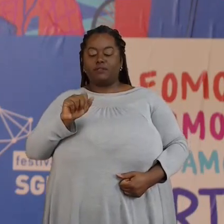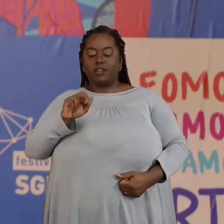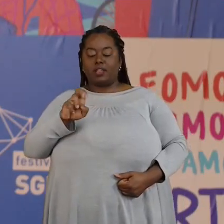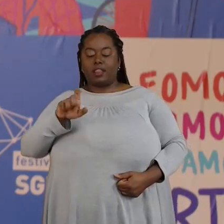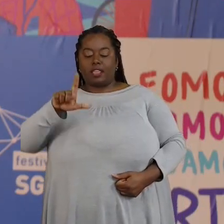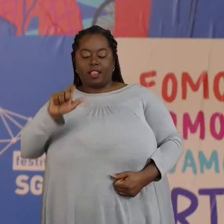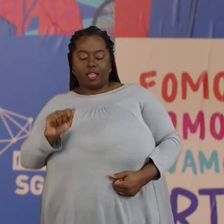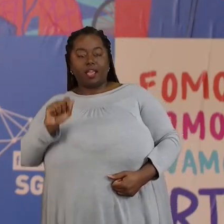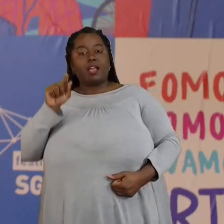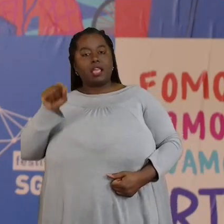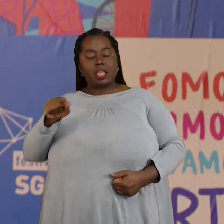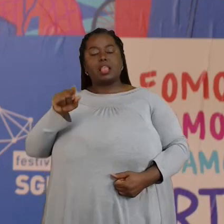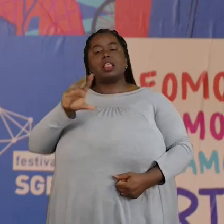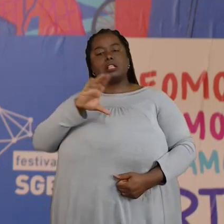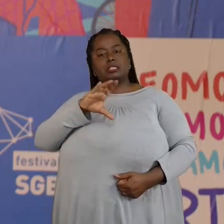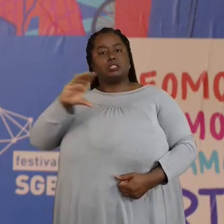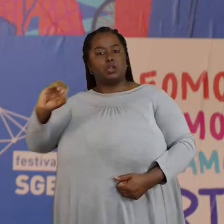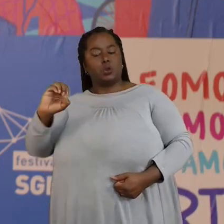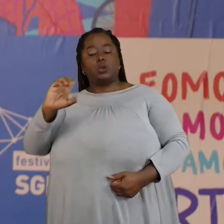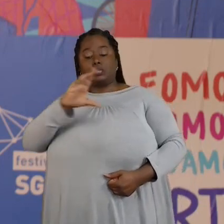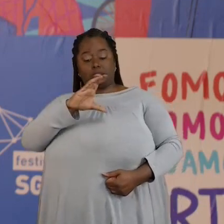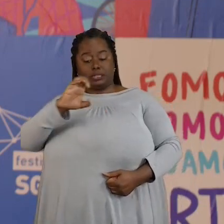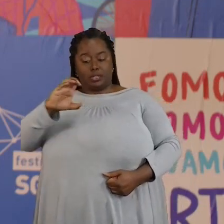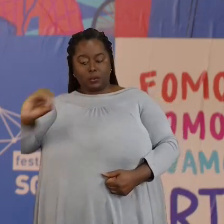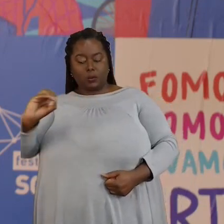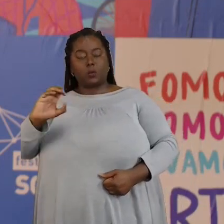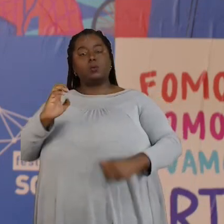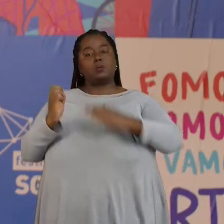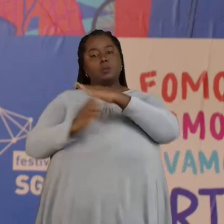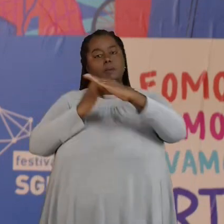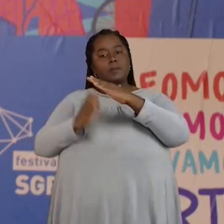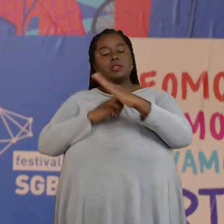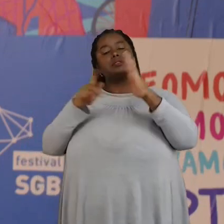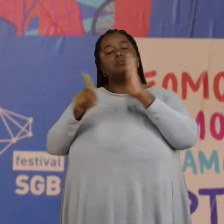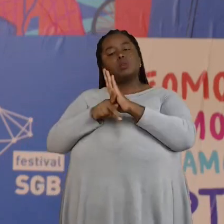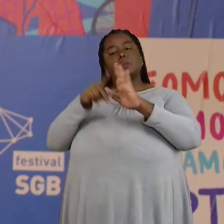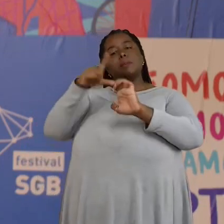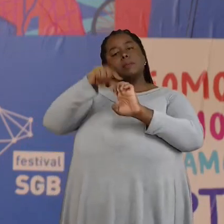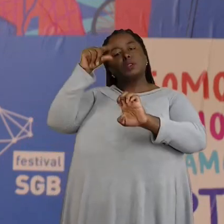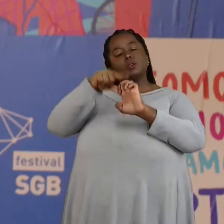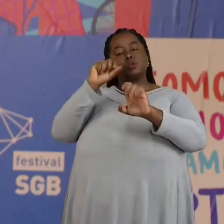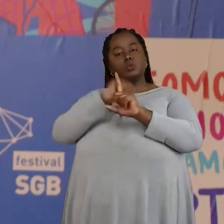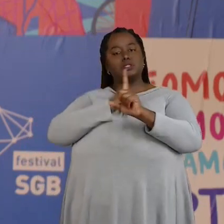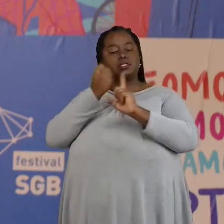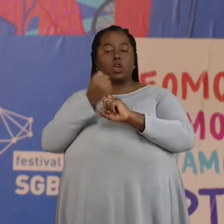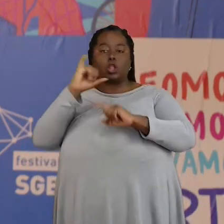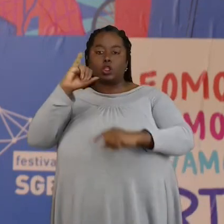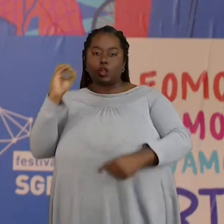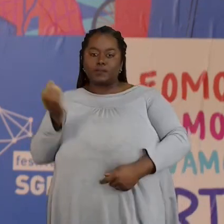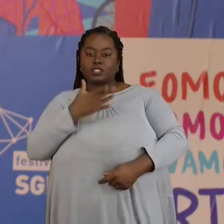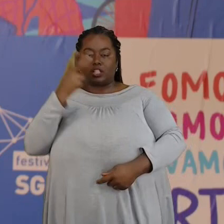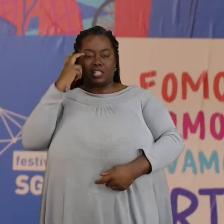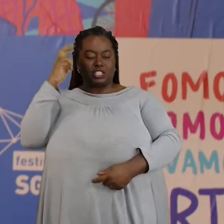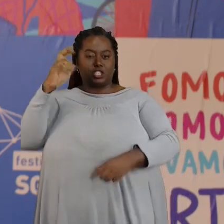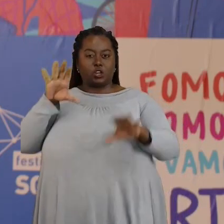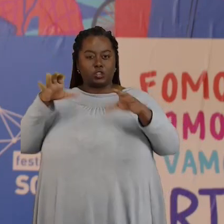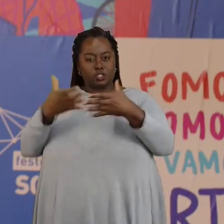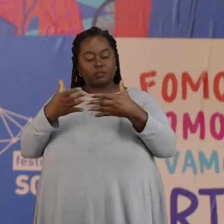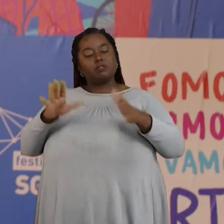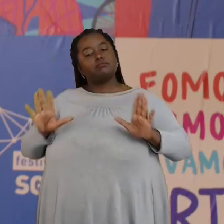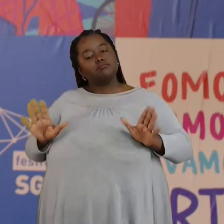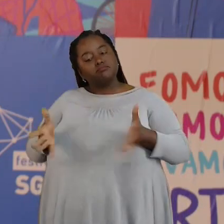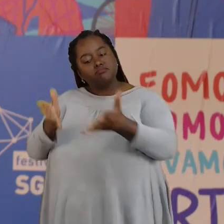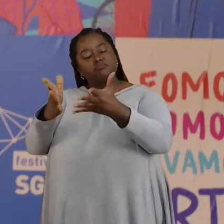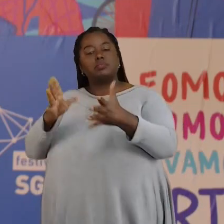uma organização que opera na área de empreendedorismo social, inovação e inteligência coletiva, ao serviço da transformação humana